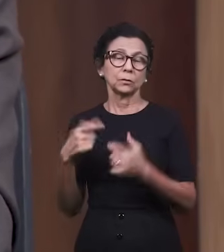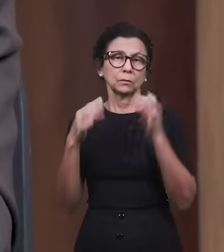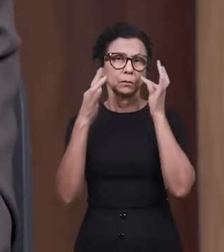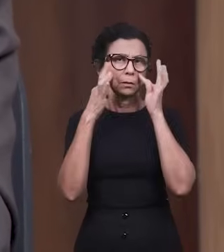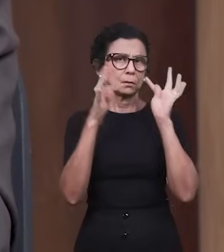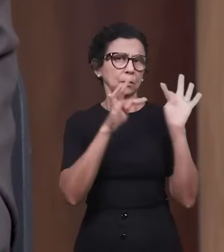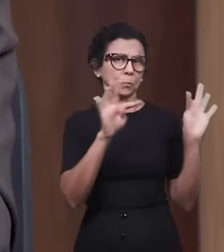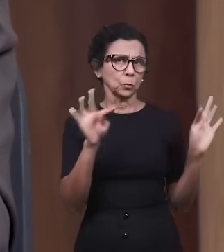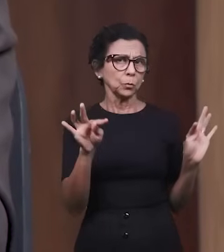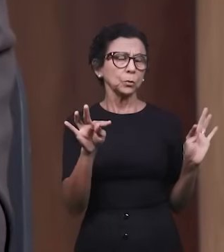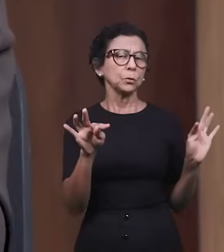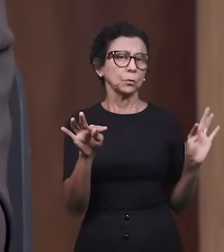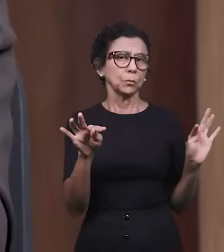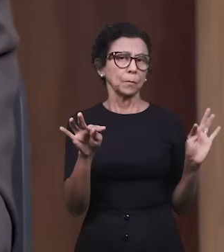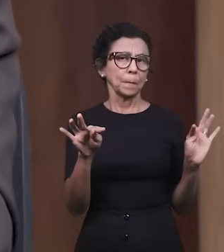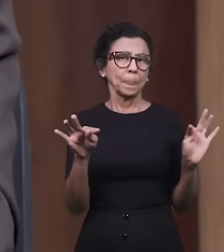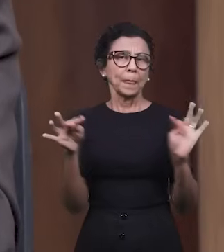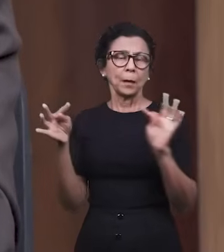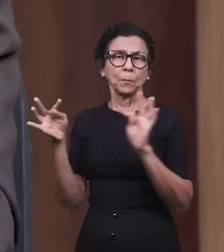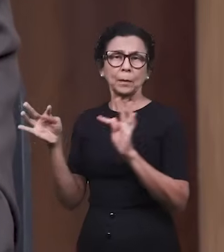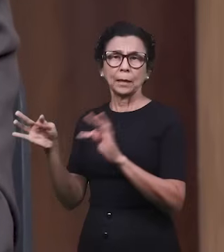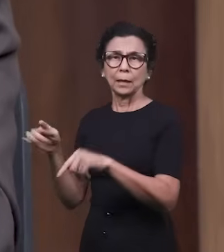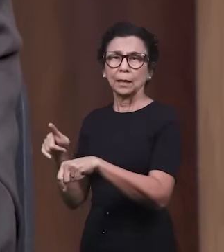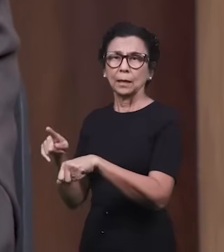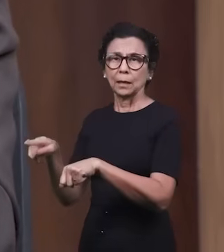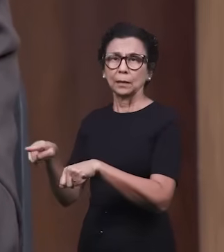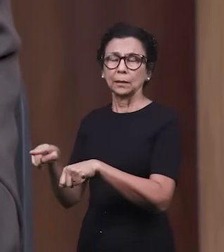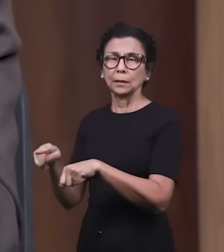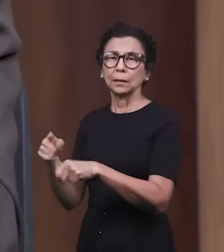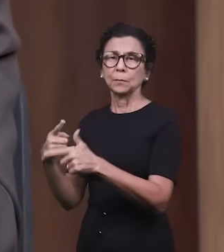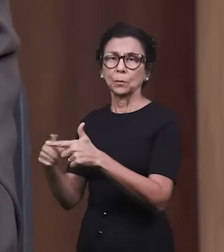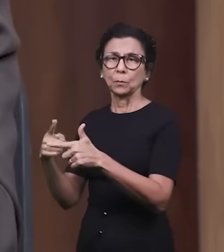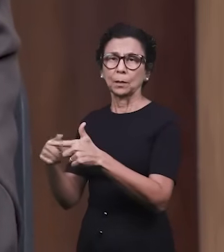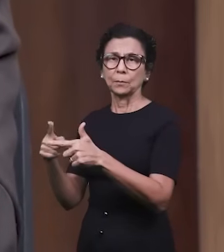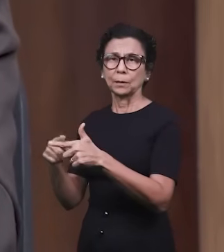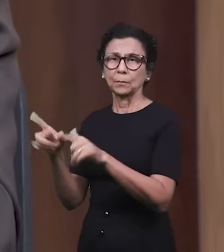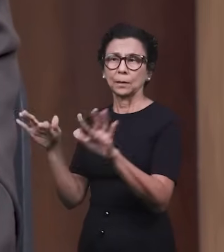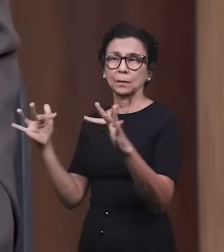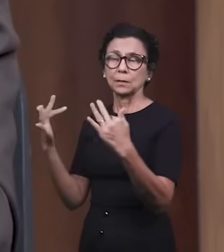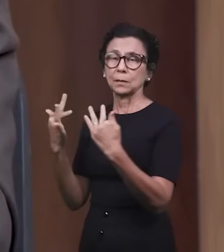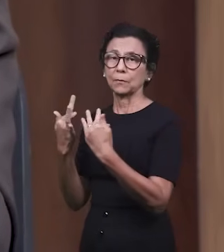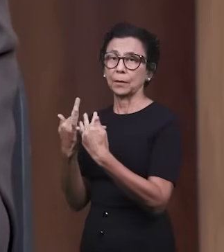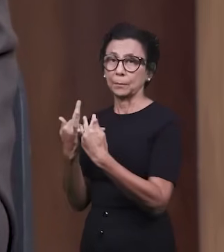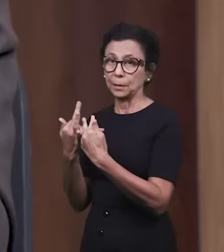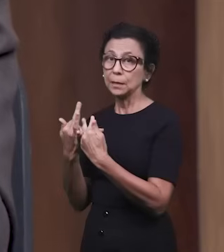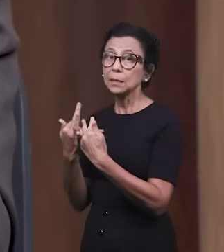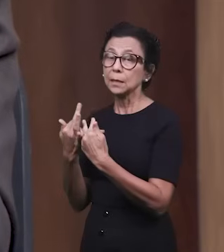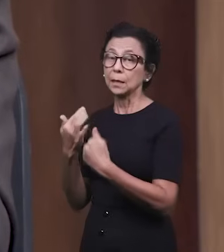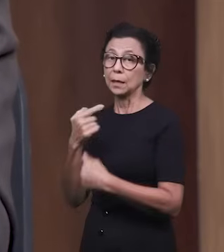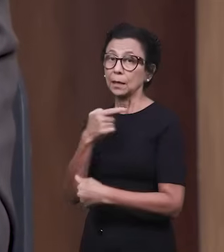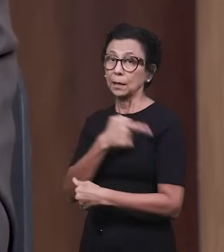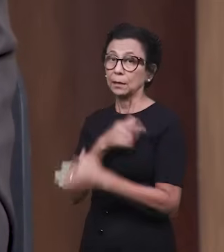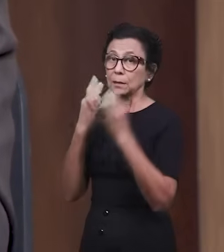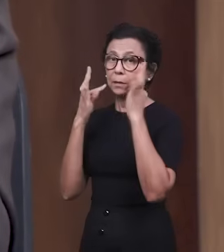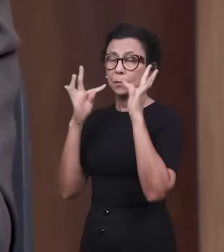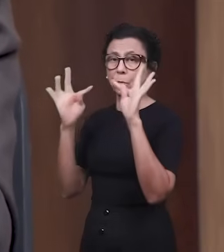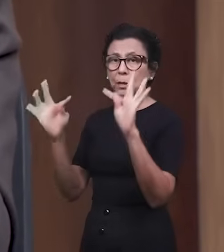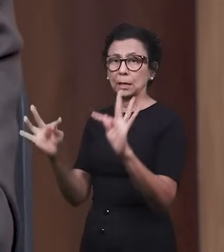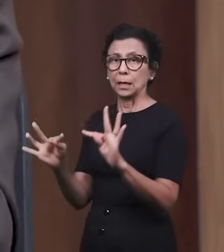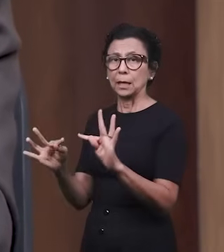aquela situação, isso vai conferir a ele mais autoridade, ele vai ter mais condições